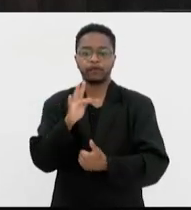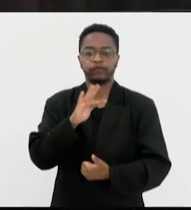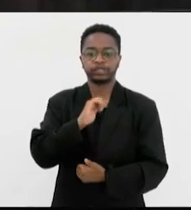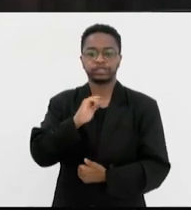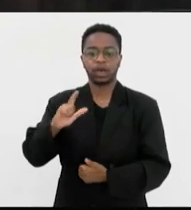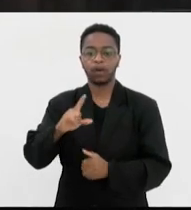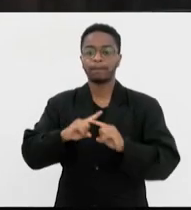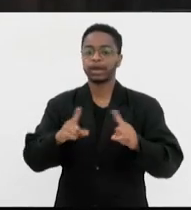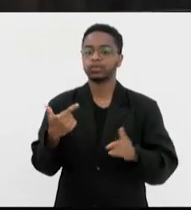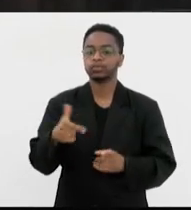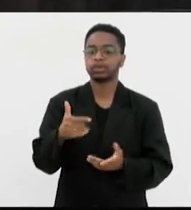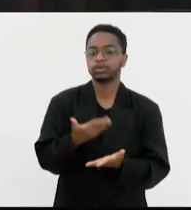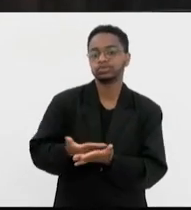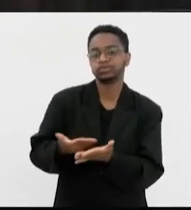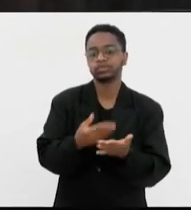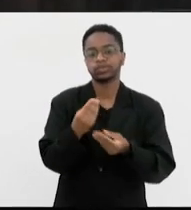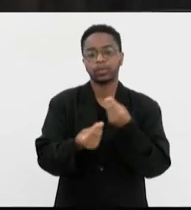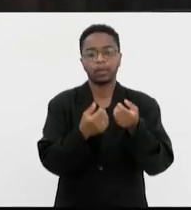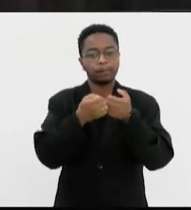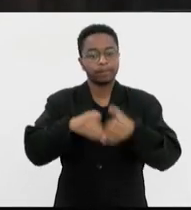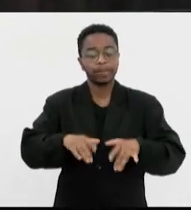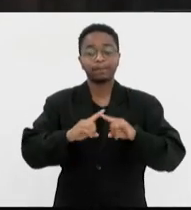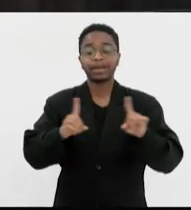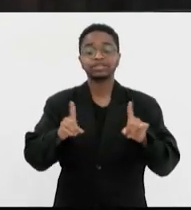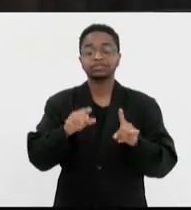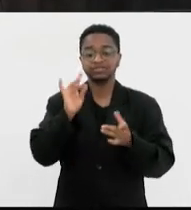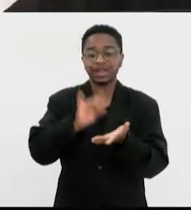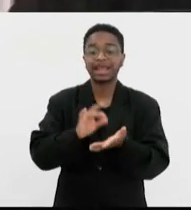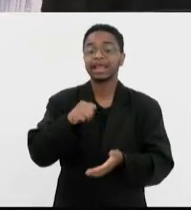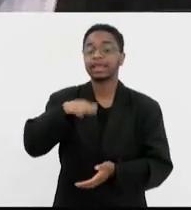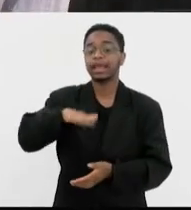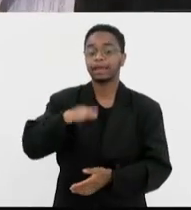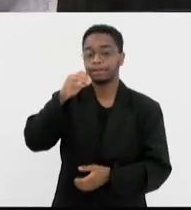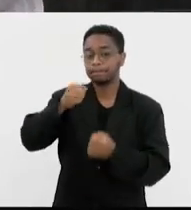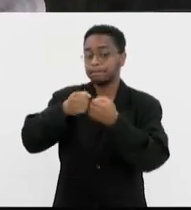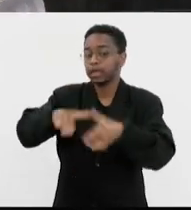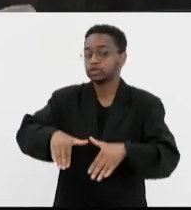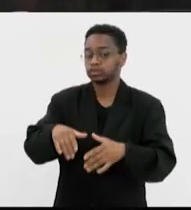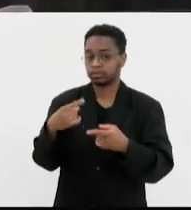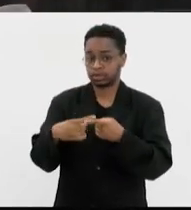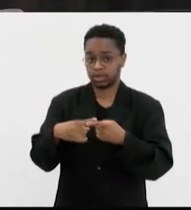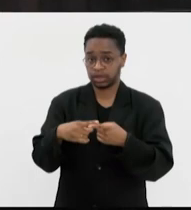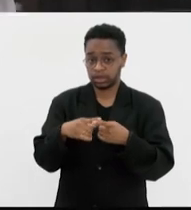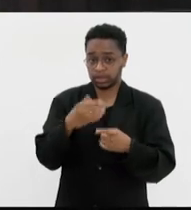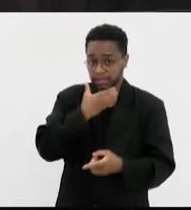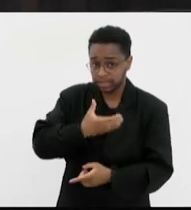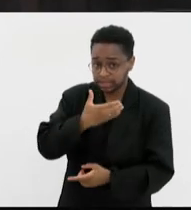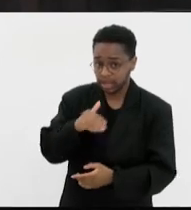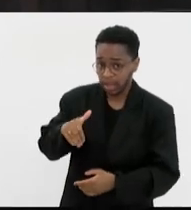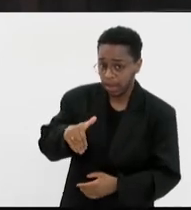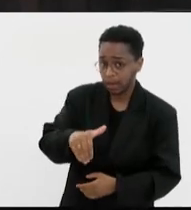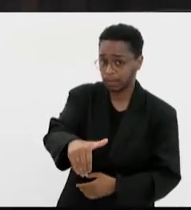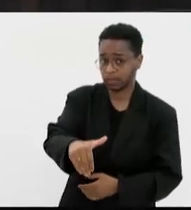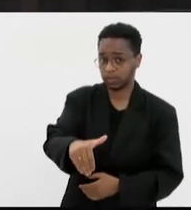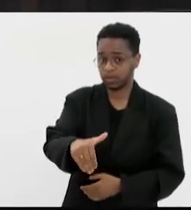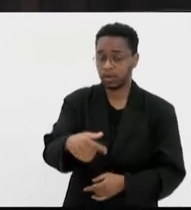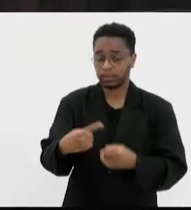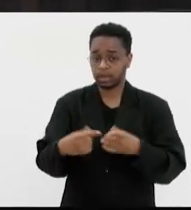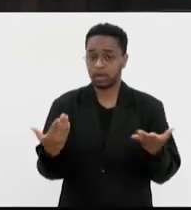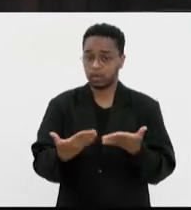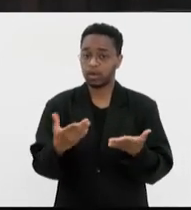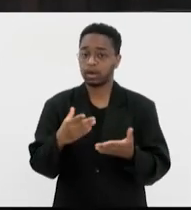estudo de impacto, e isso onerará quem na ponta? Porque quando chegar lá no final do ano, ainda mais num ano